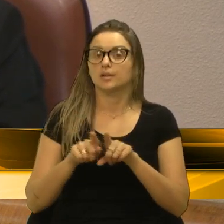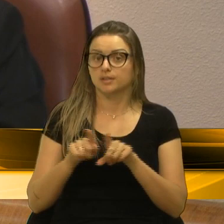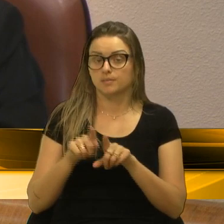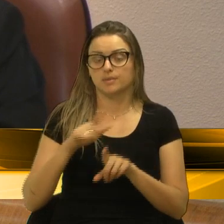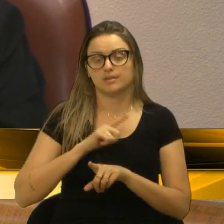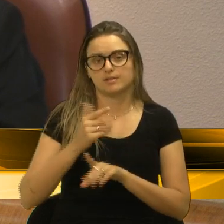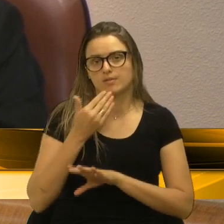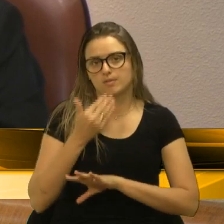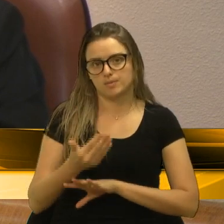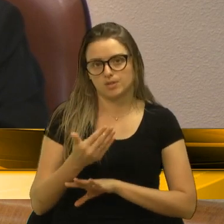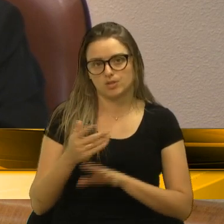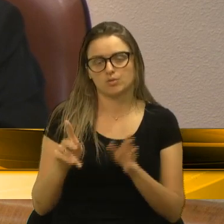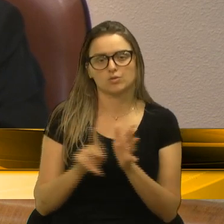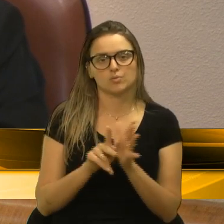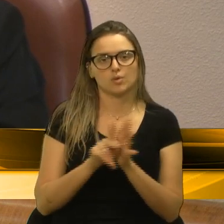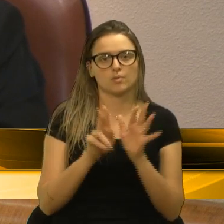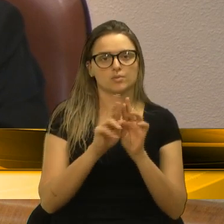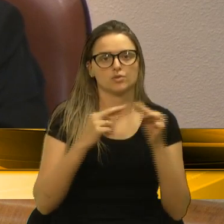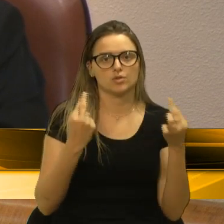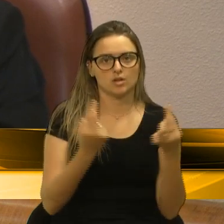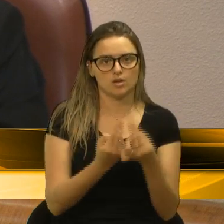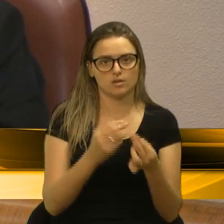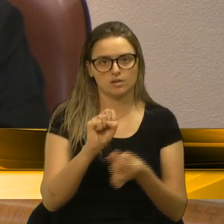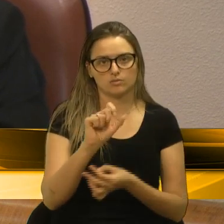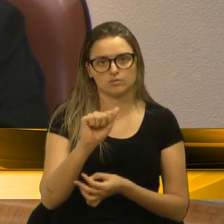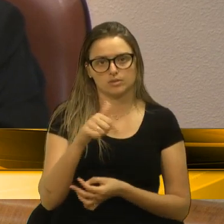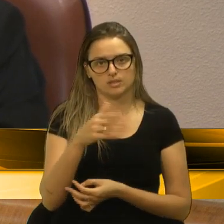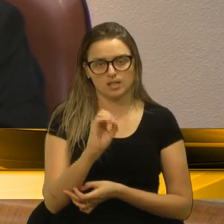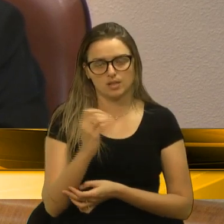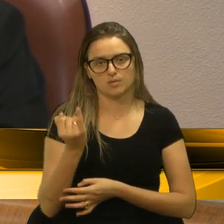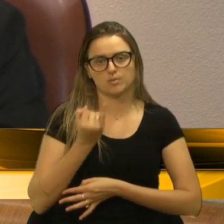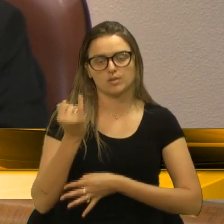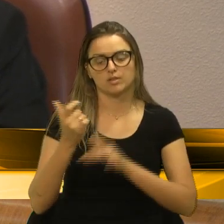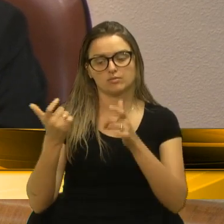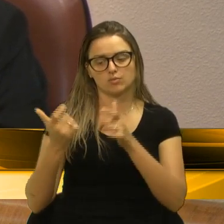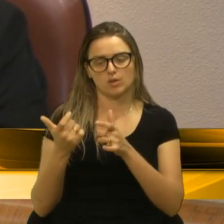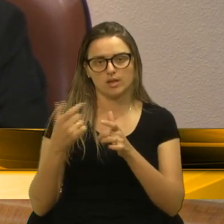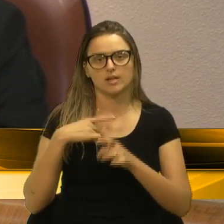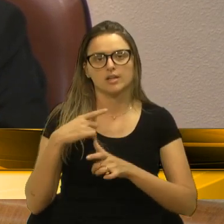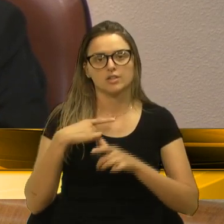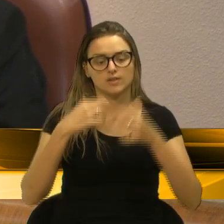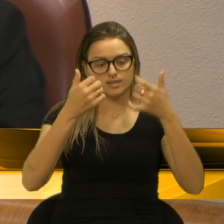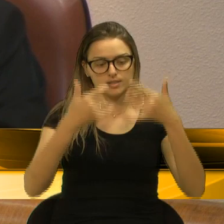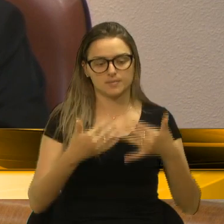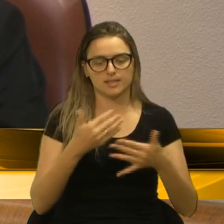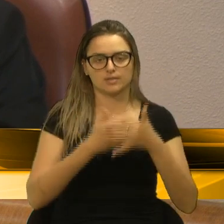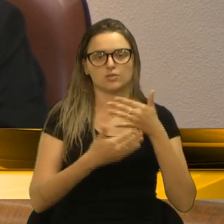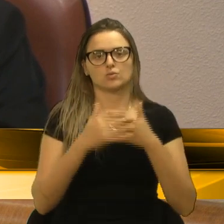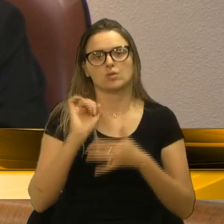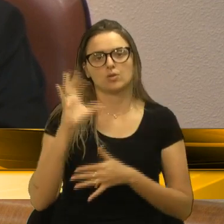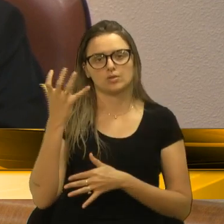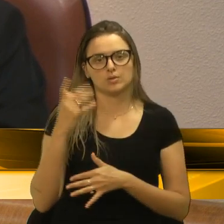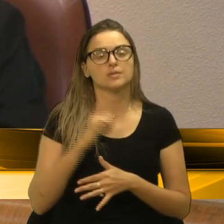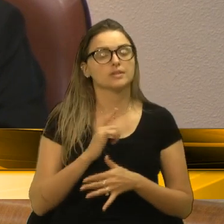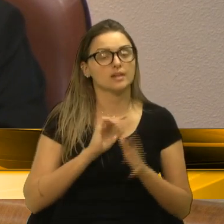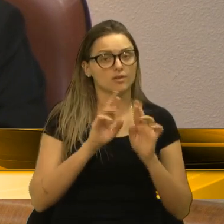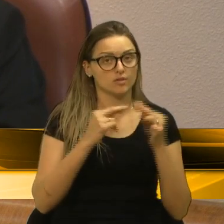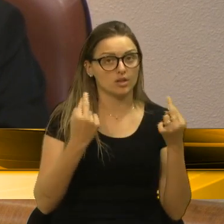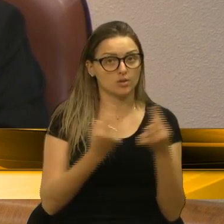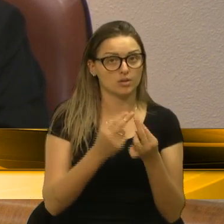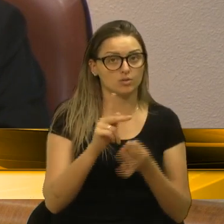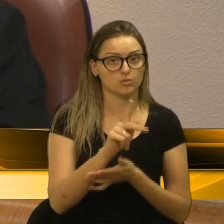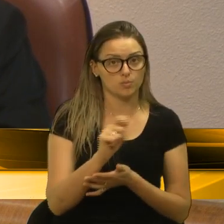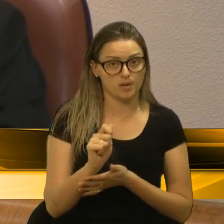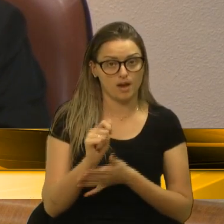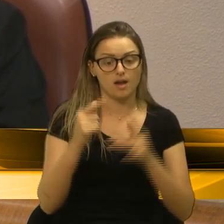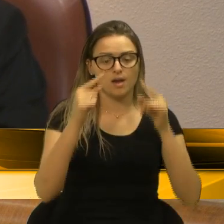solicitações de reuniões no Salão Nobre, onde seria explanada a transição. que houve reunião com os servidores do PA para o